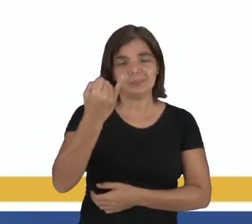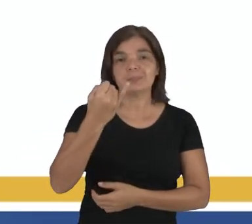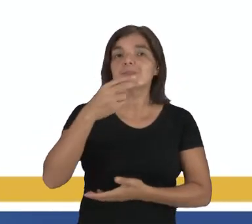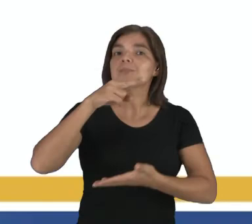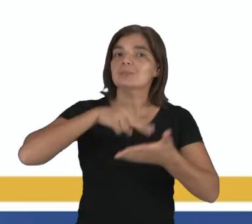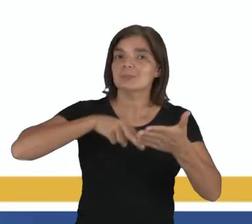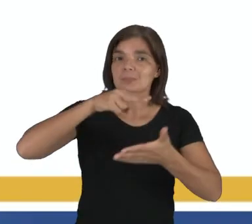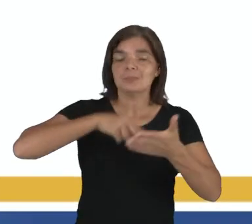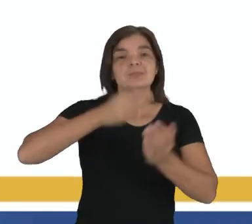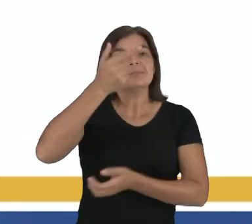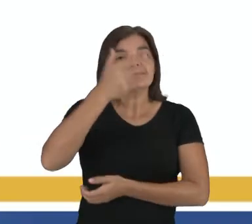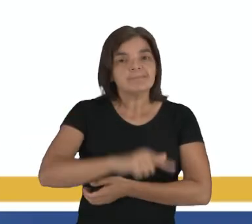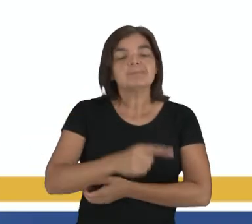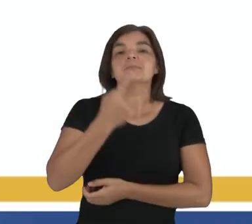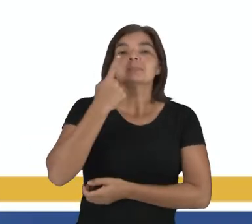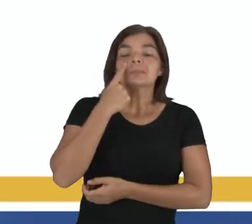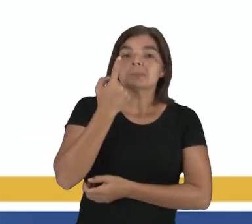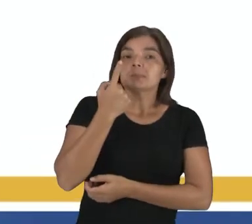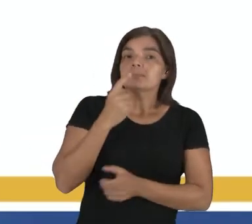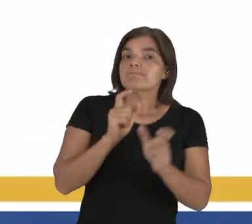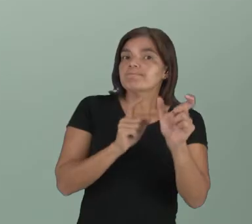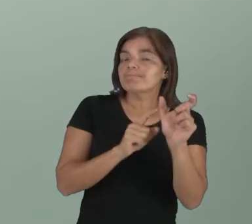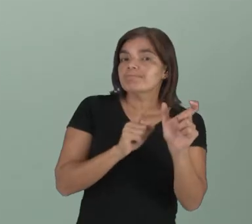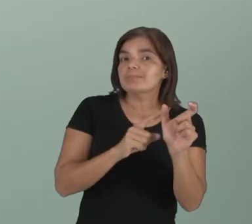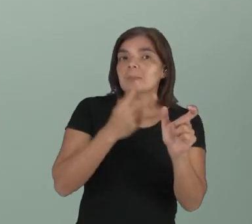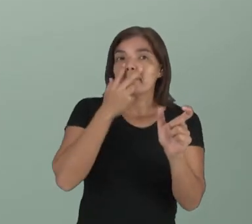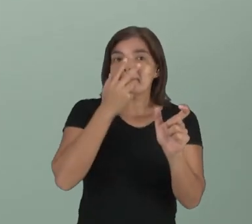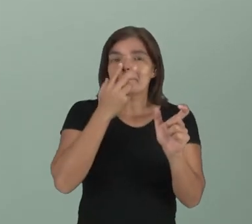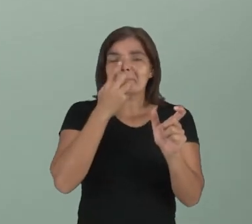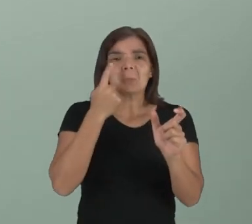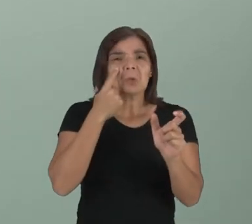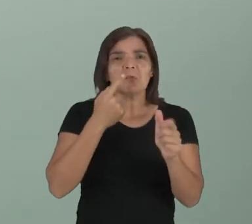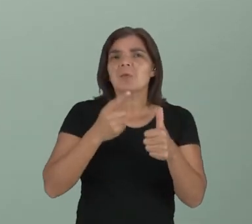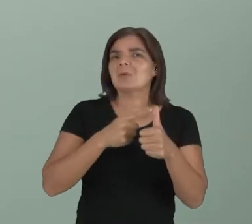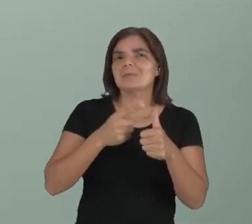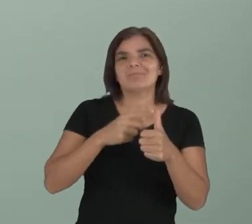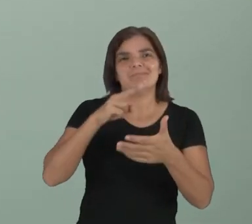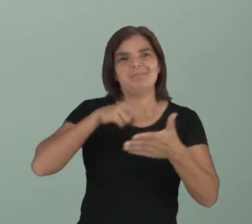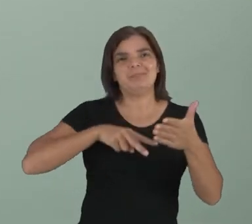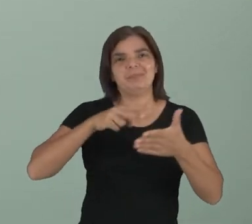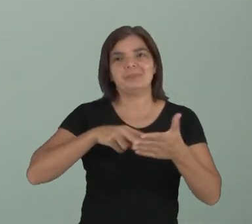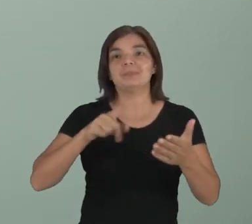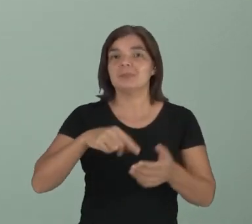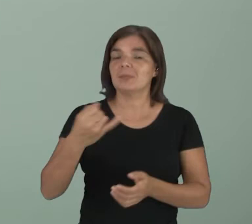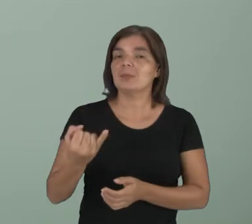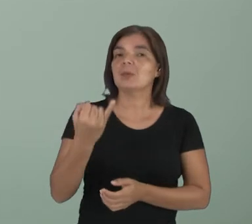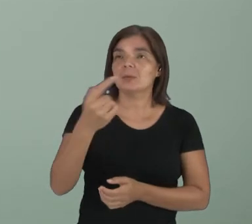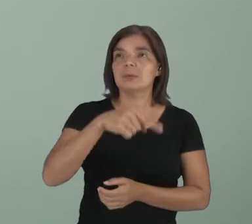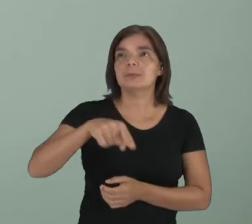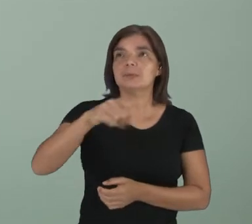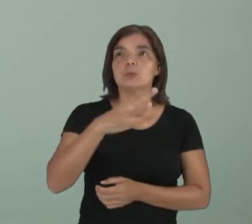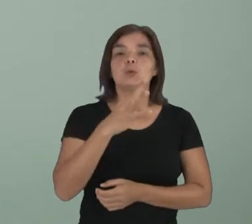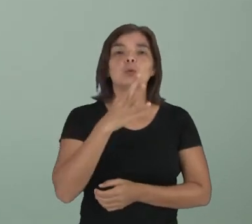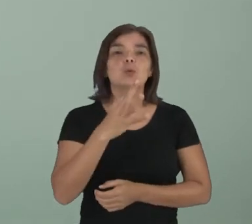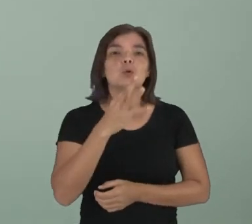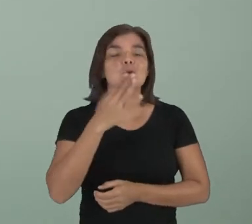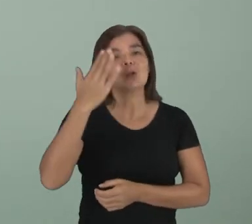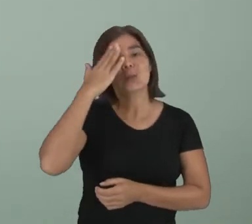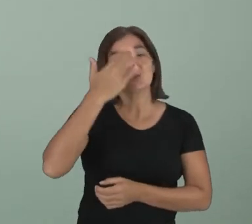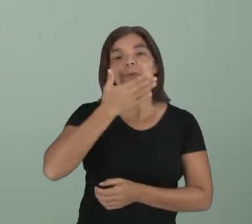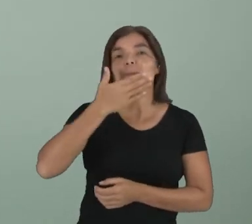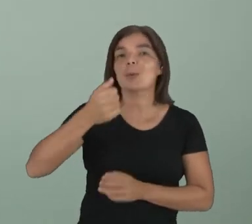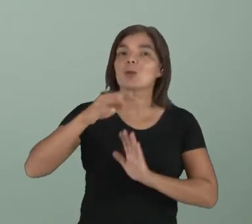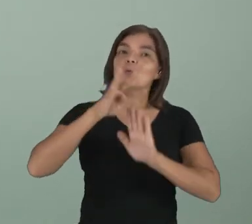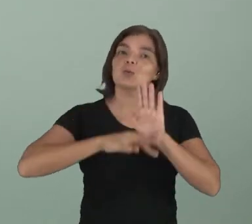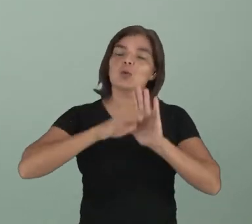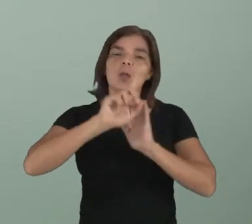uma releitura, porque você observa pontos que parece que não viu na primeira leitura. É importante para você conhecer, entender melhor